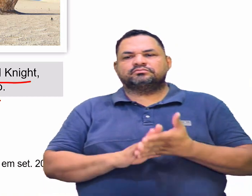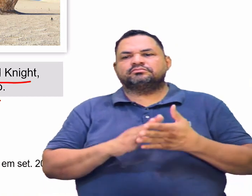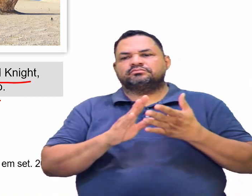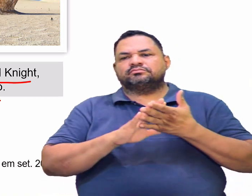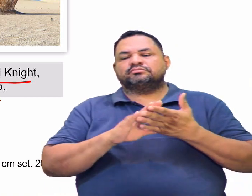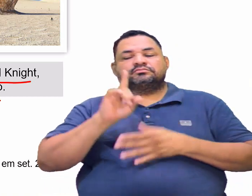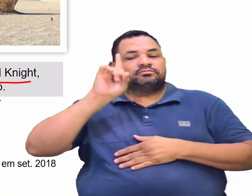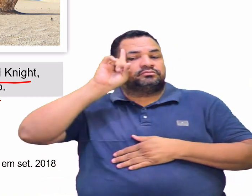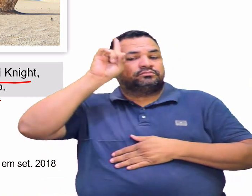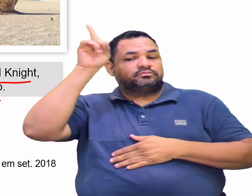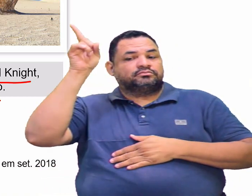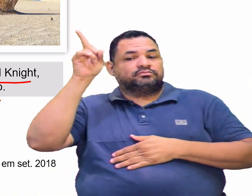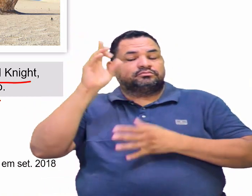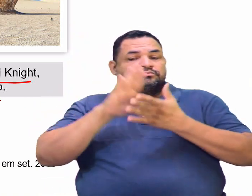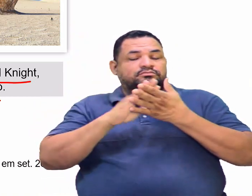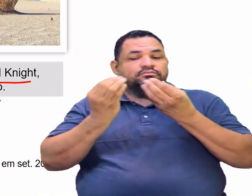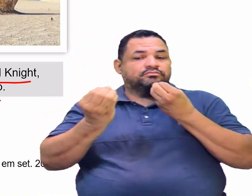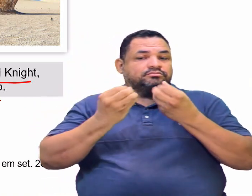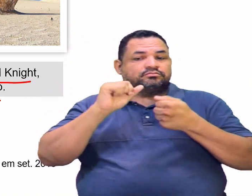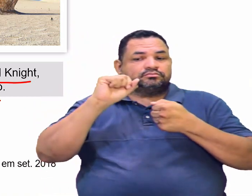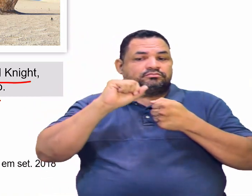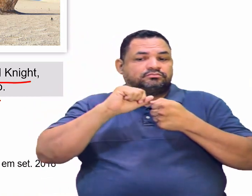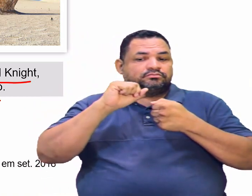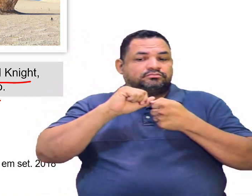uma ideia de como pode ser